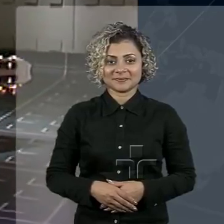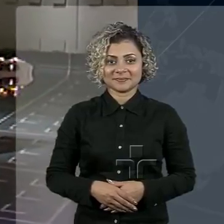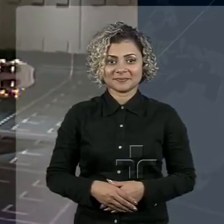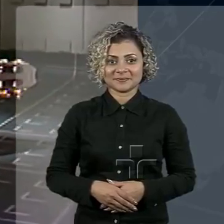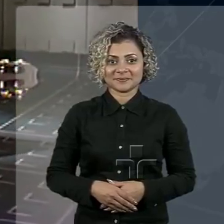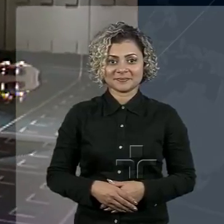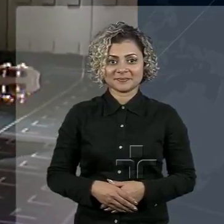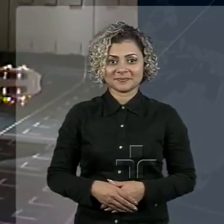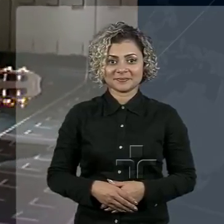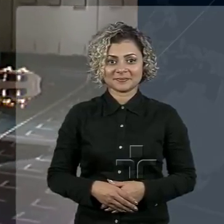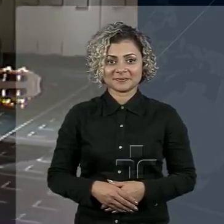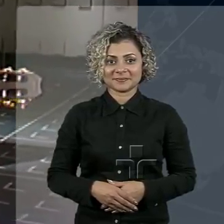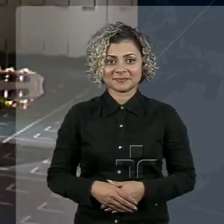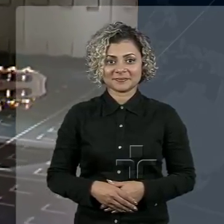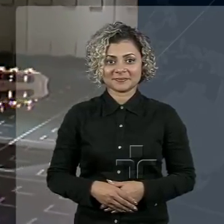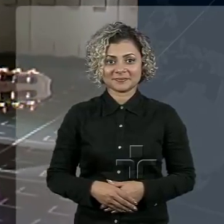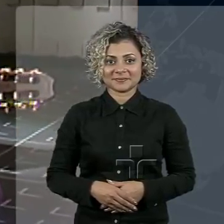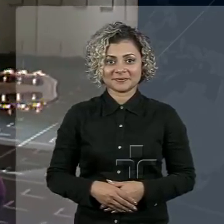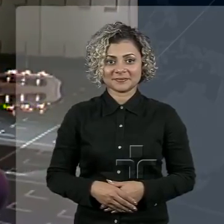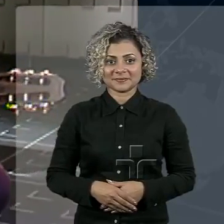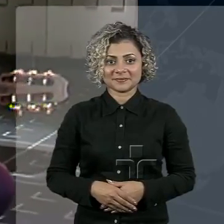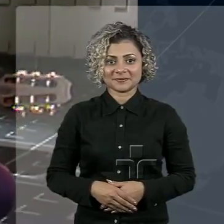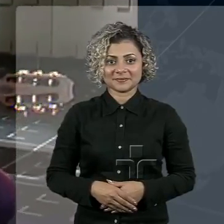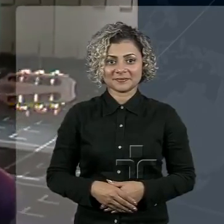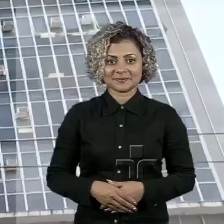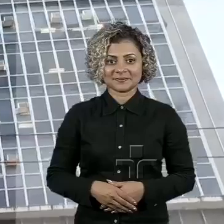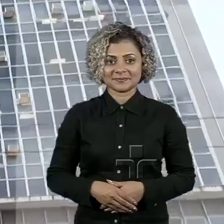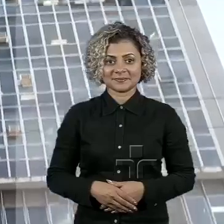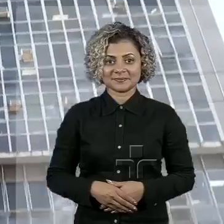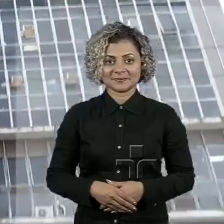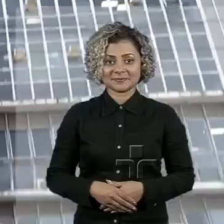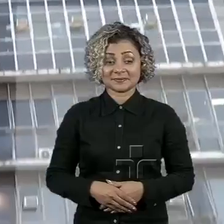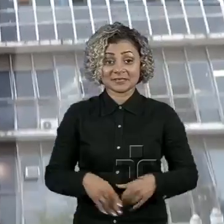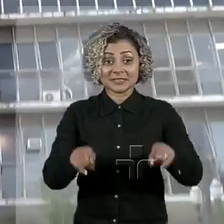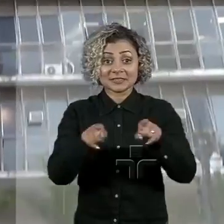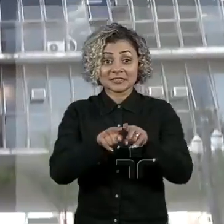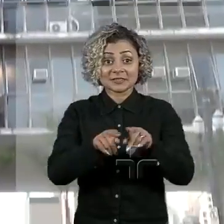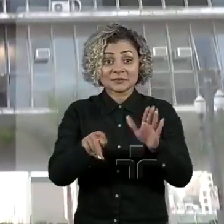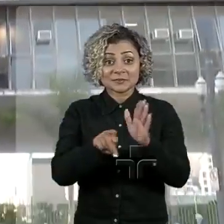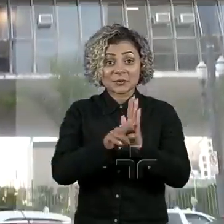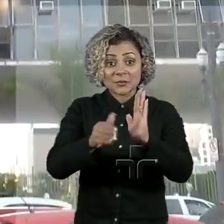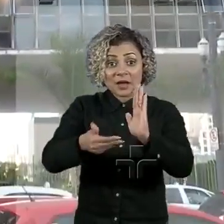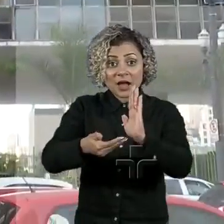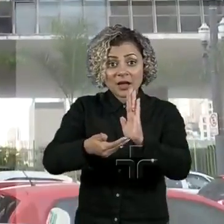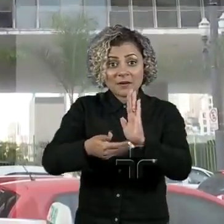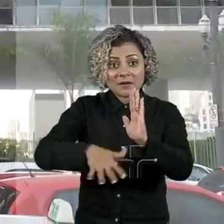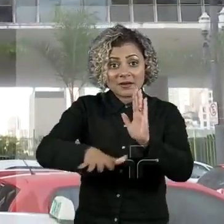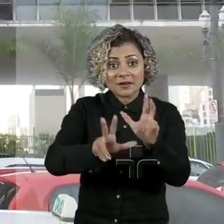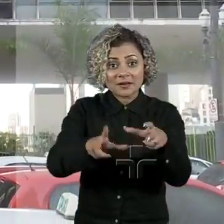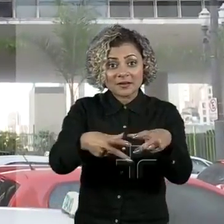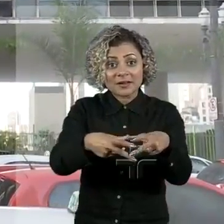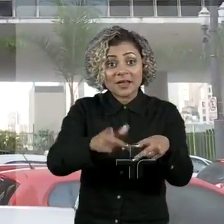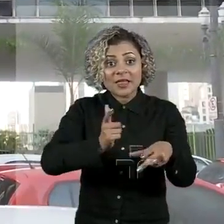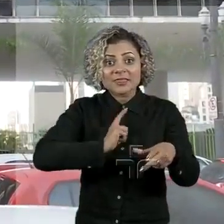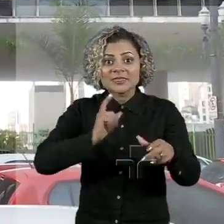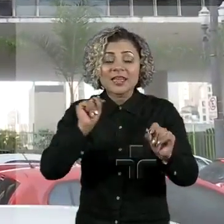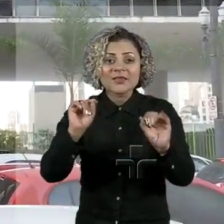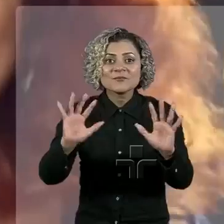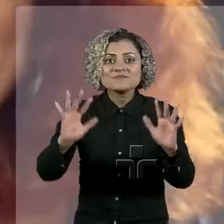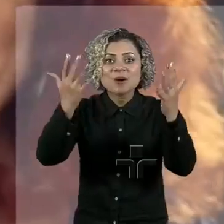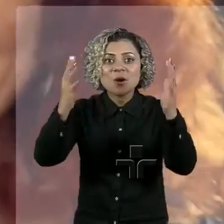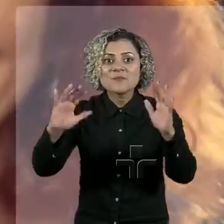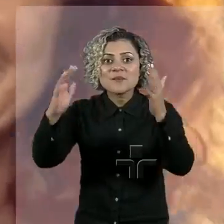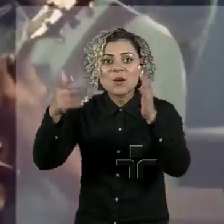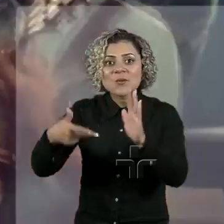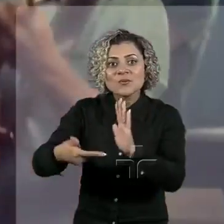de uma pessoa tão boa. Na Câmara Municipal, uma maratona de animações